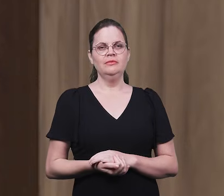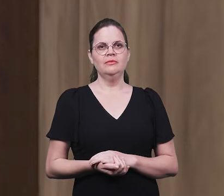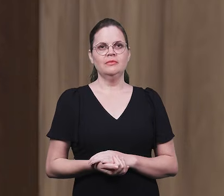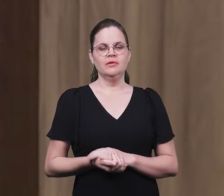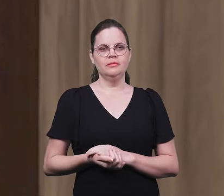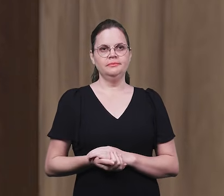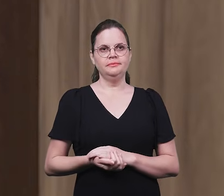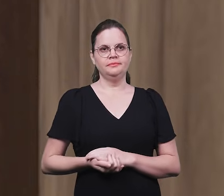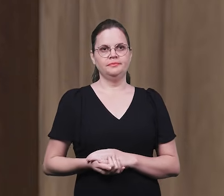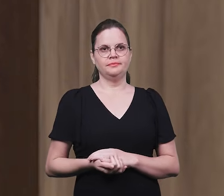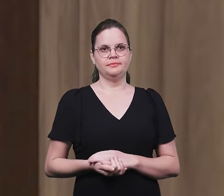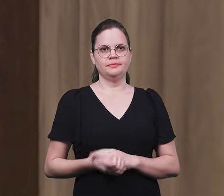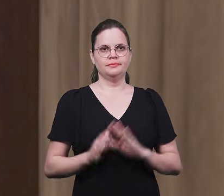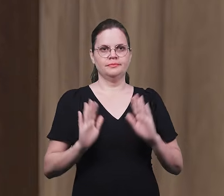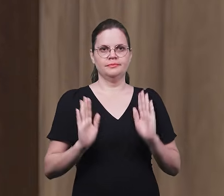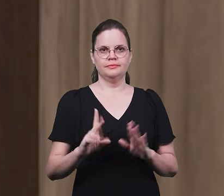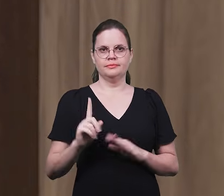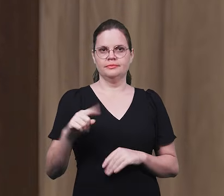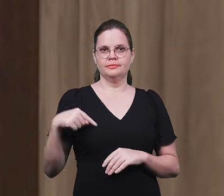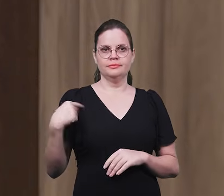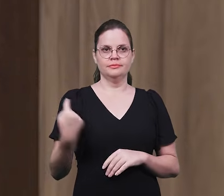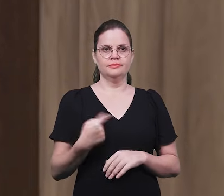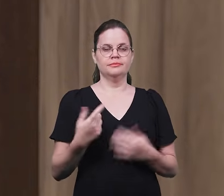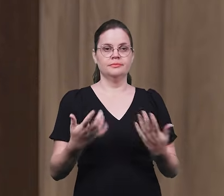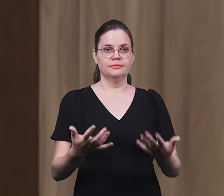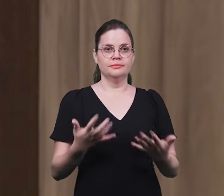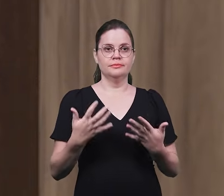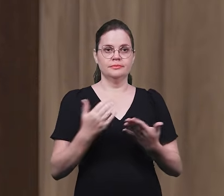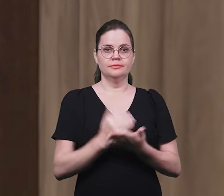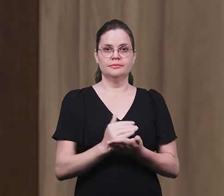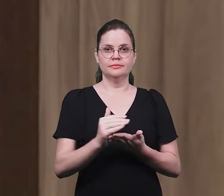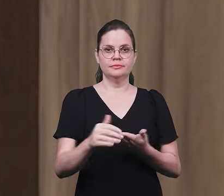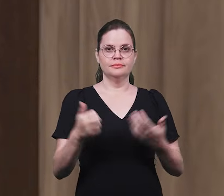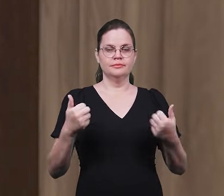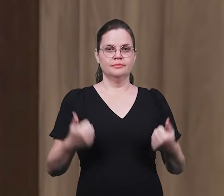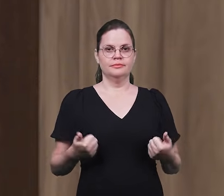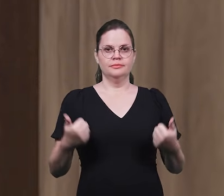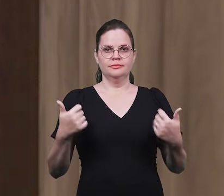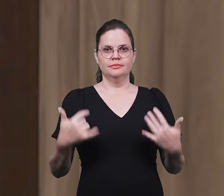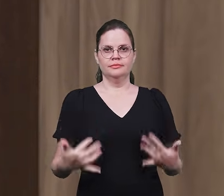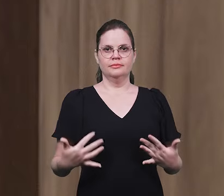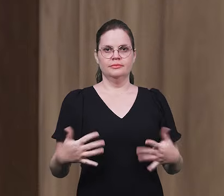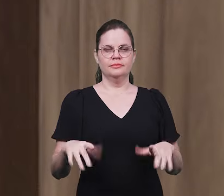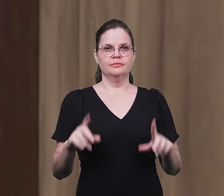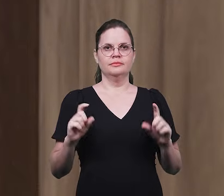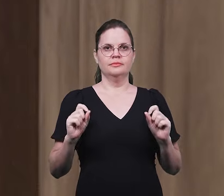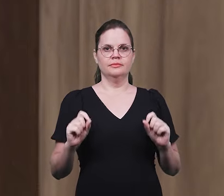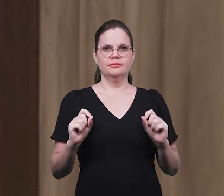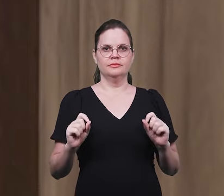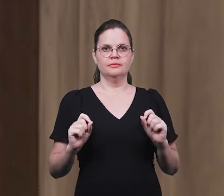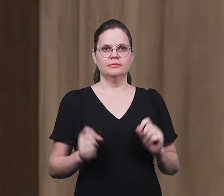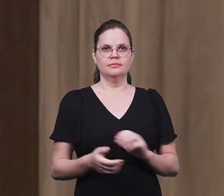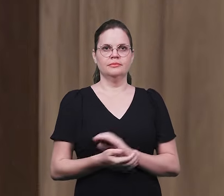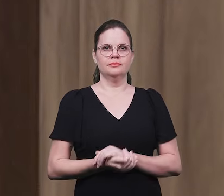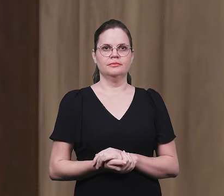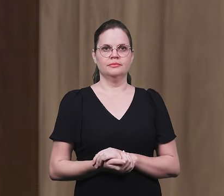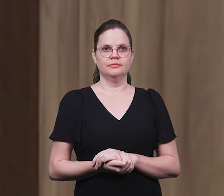jovens. Mas nós queríamos iniciar falando o seguinte: